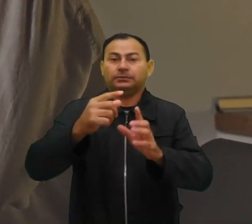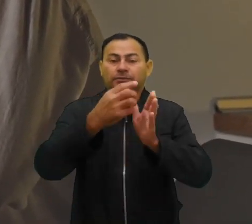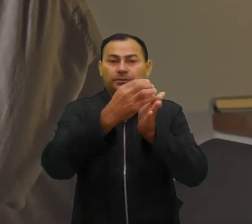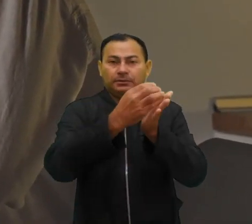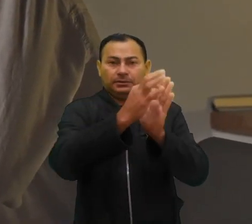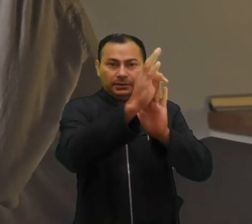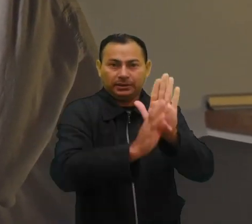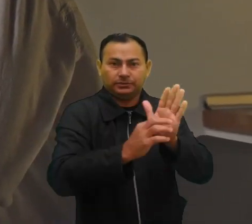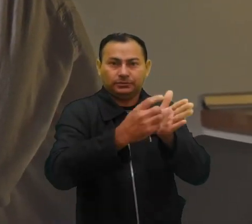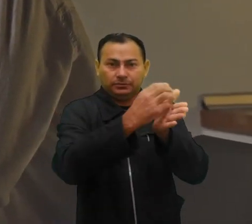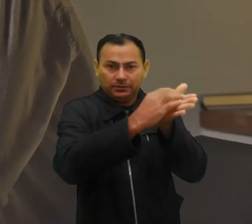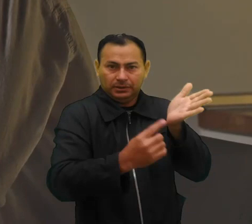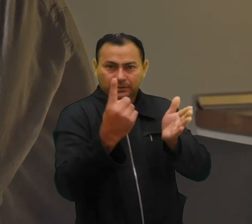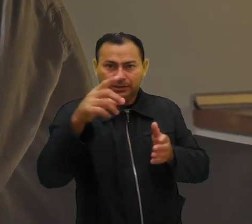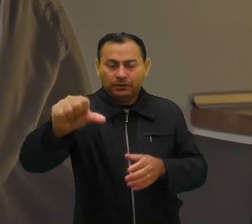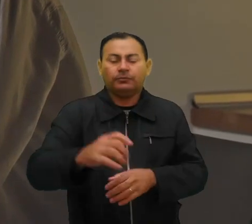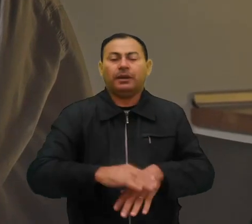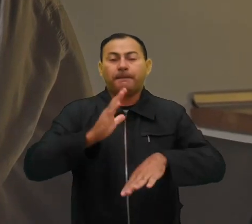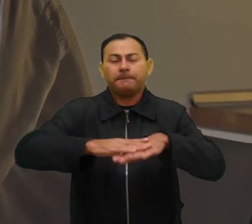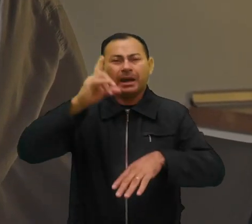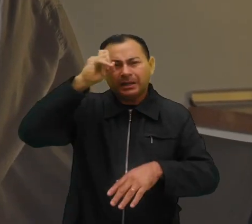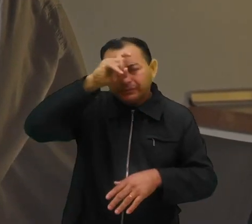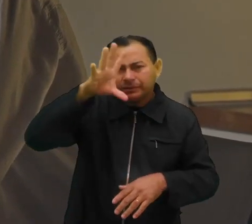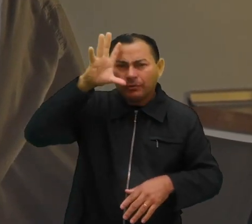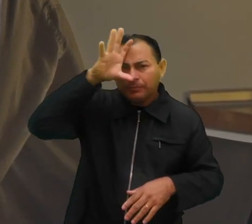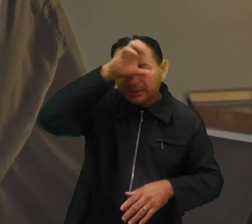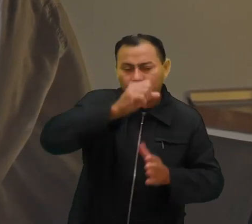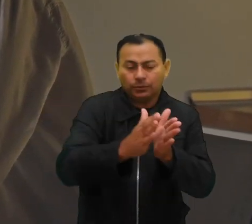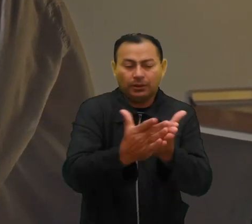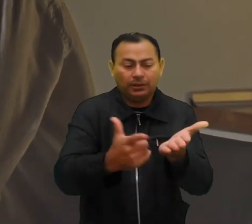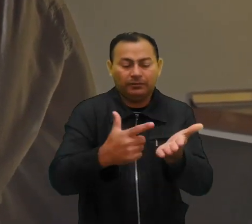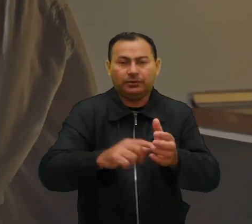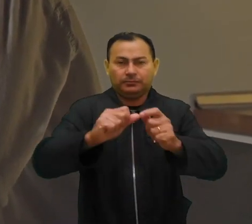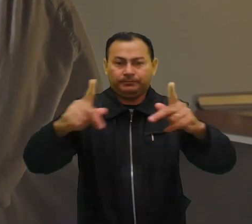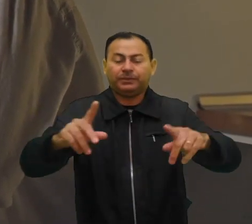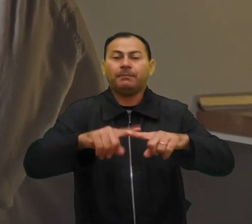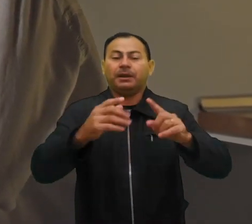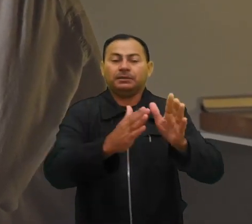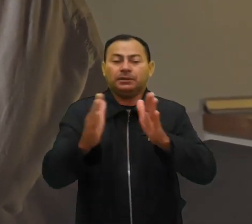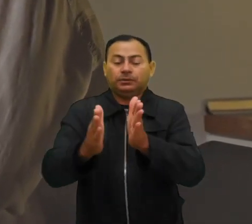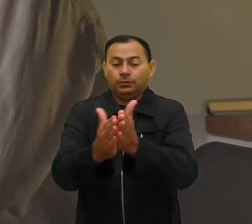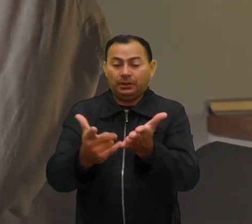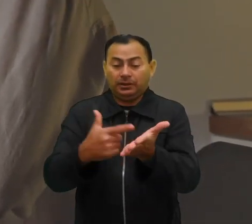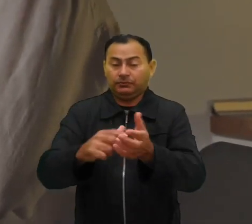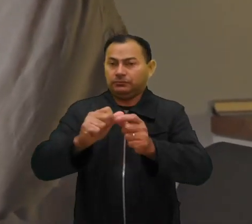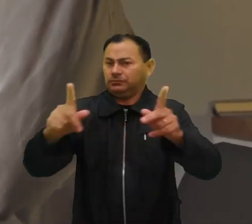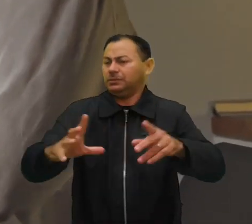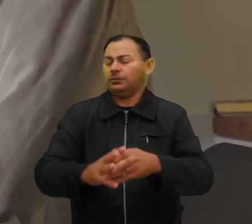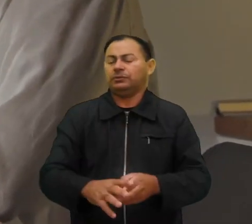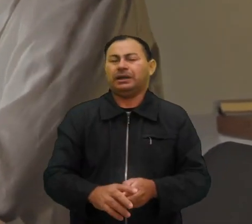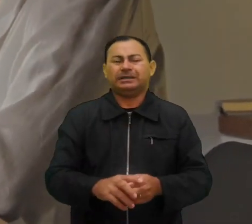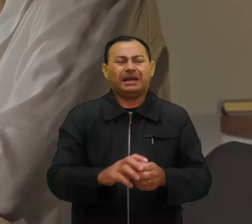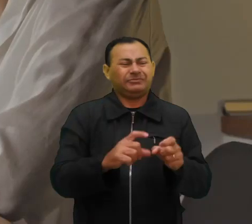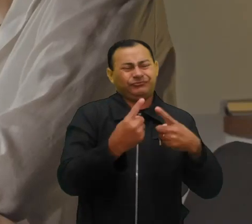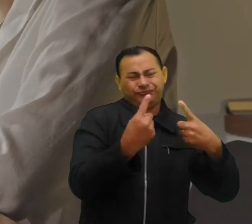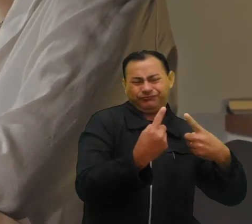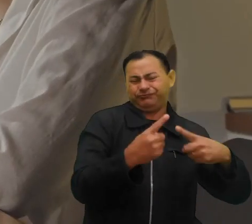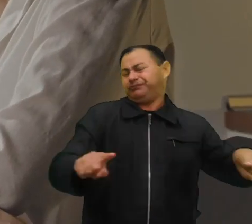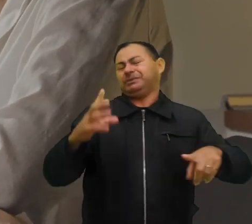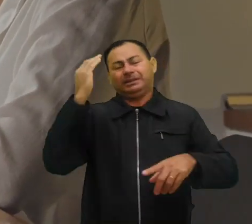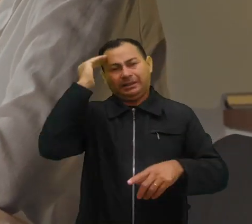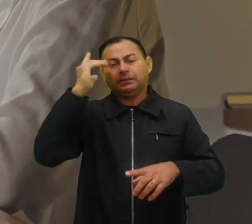19 é considerada a parte mais difícil de ser compreendida. Mas esta parte do livro do Apocalipse não é impossível de ser